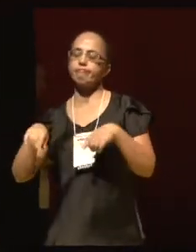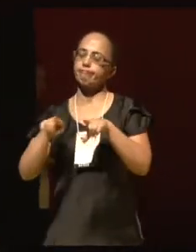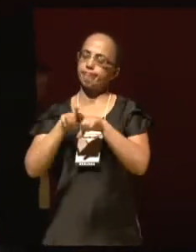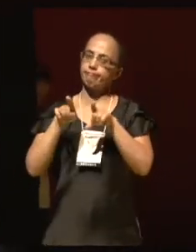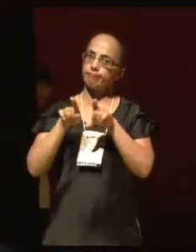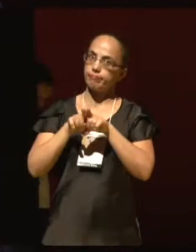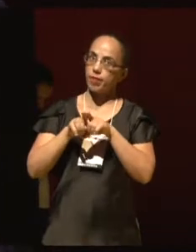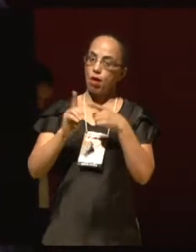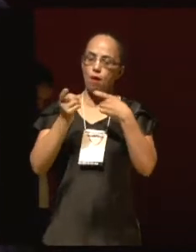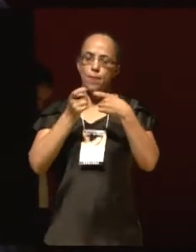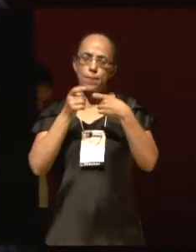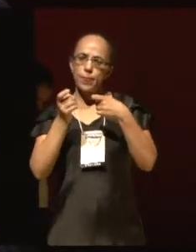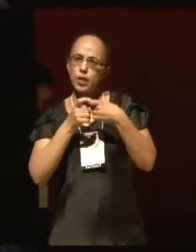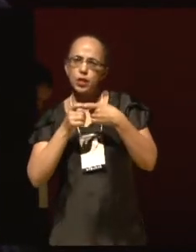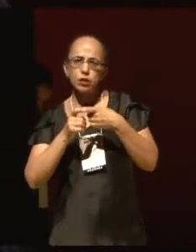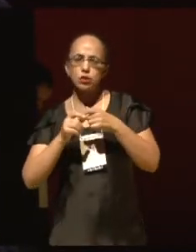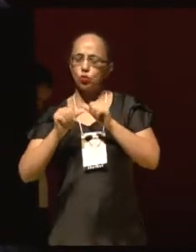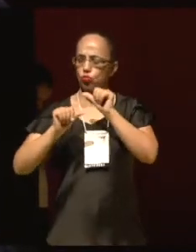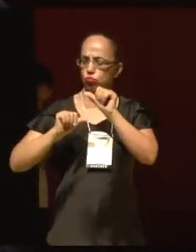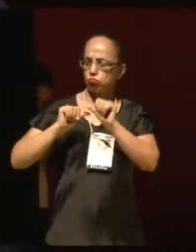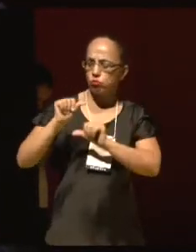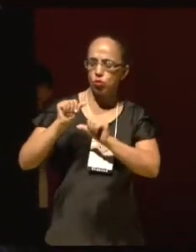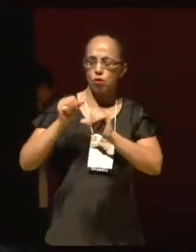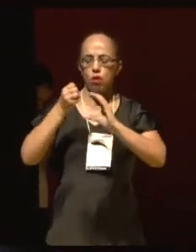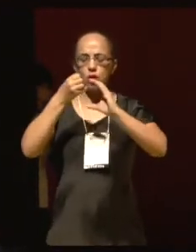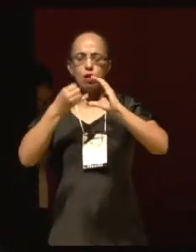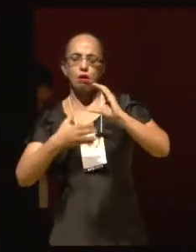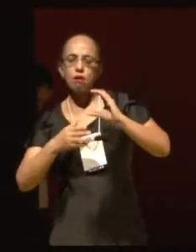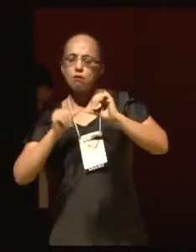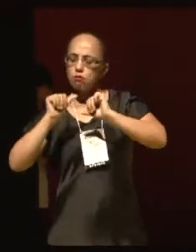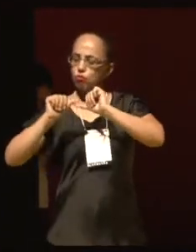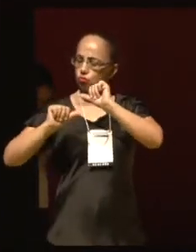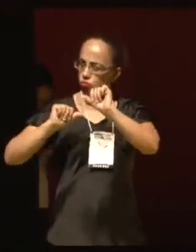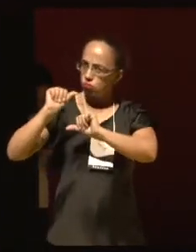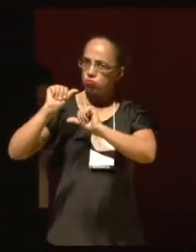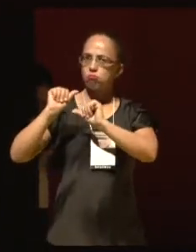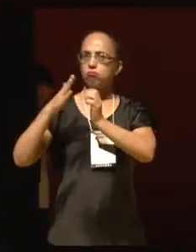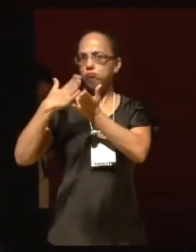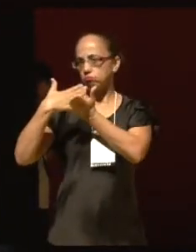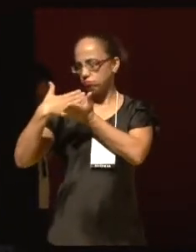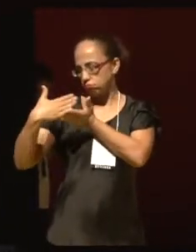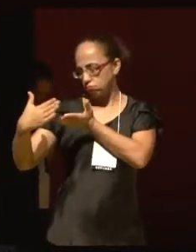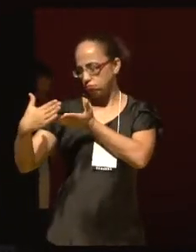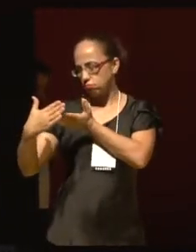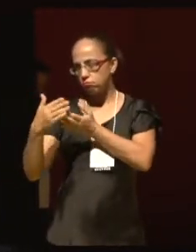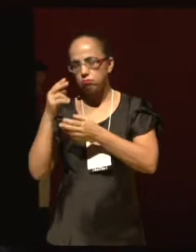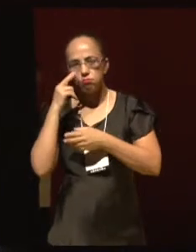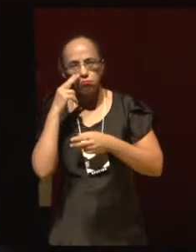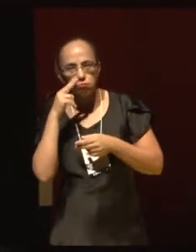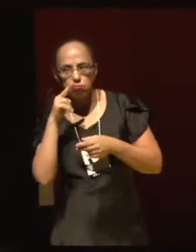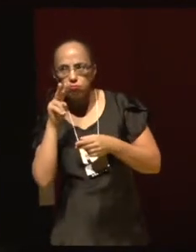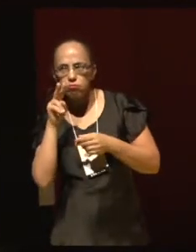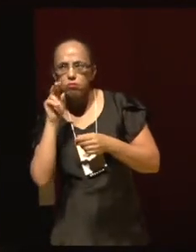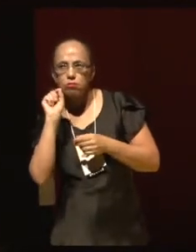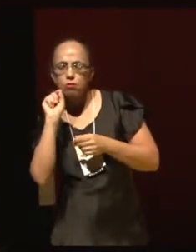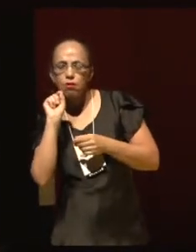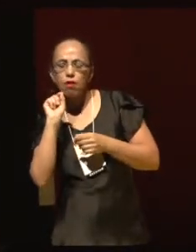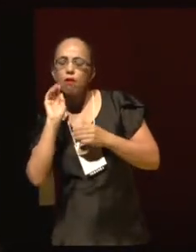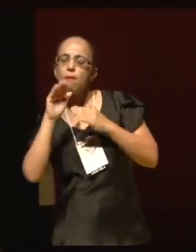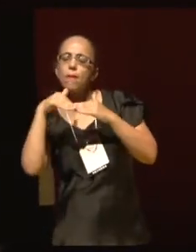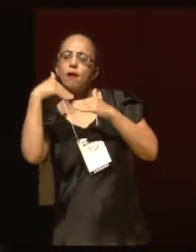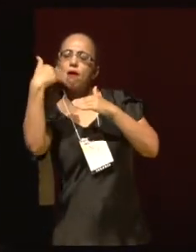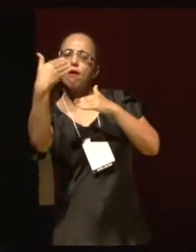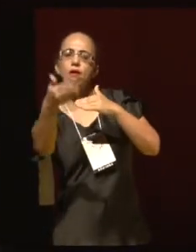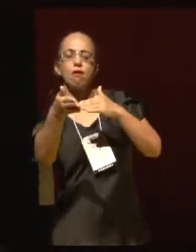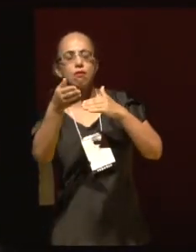vai mudando suas próprias características e começa a olhar além do que é o